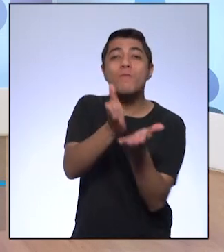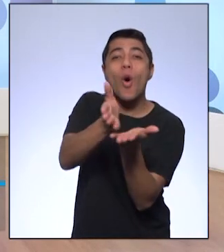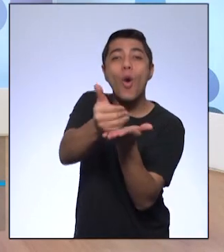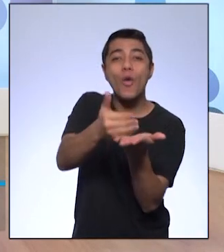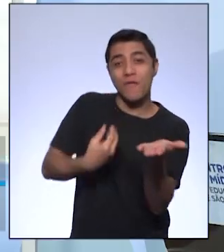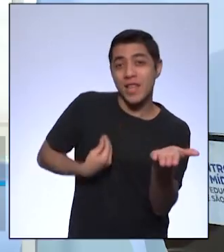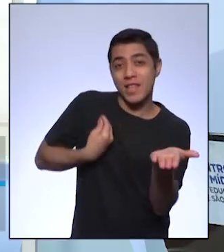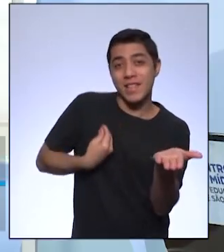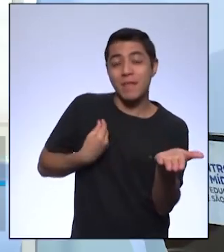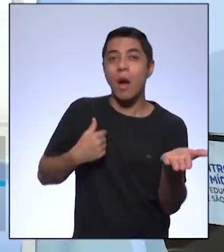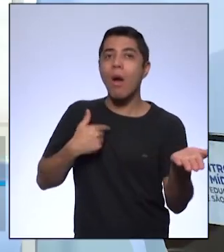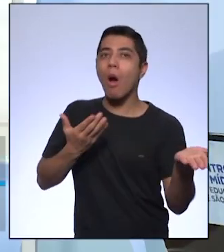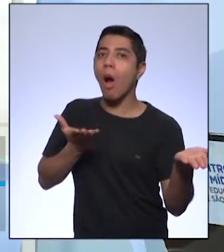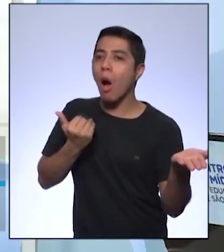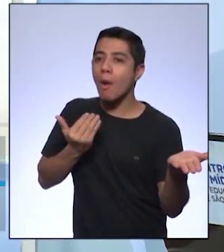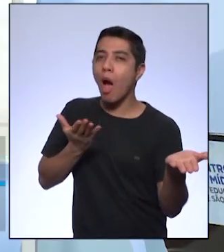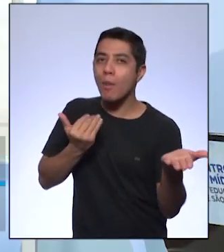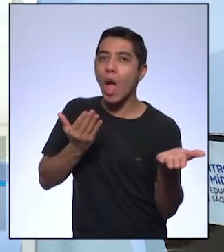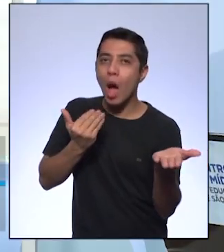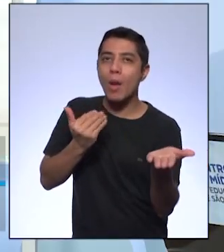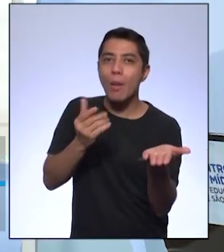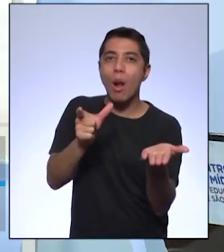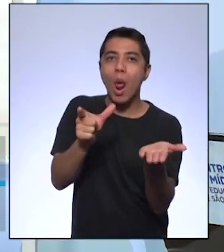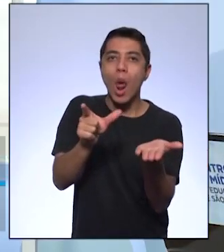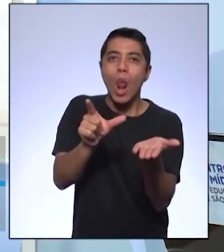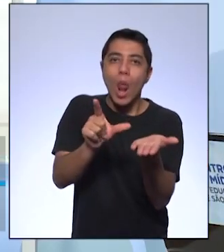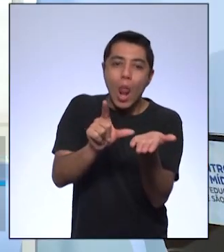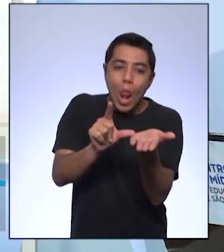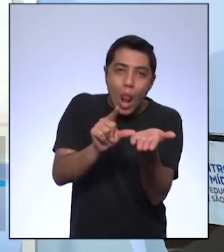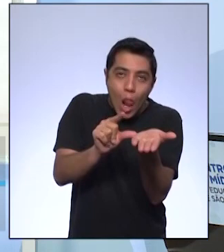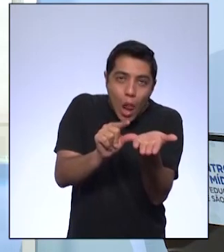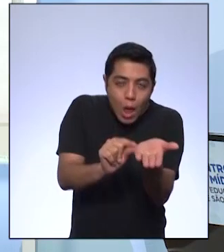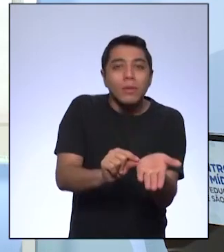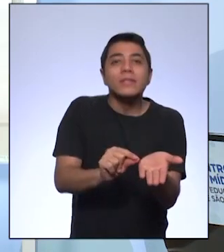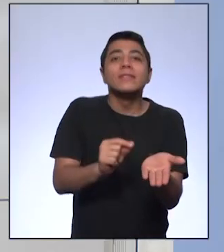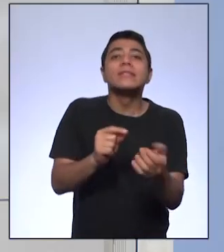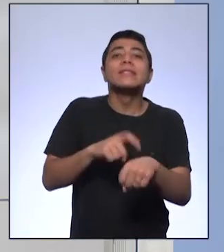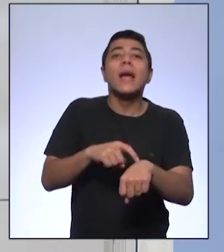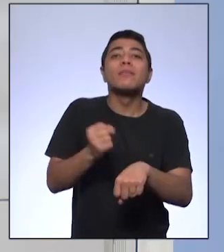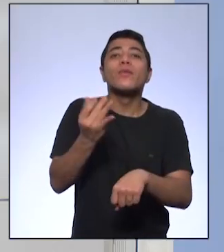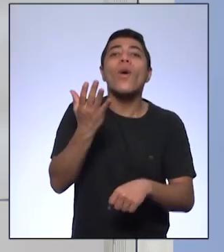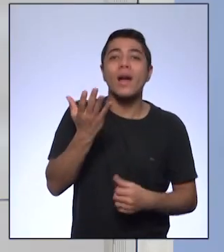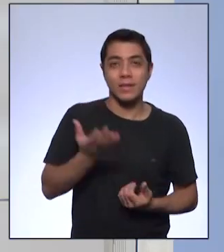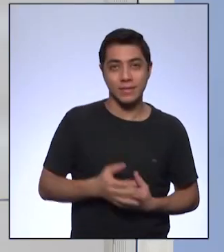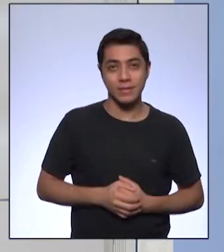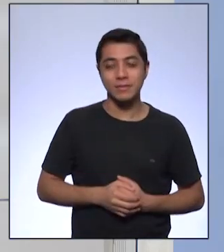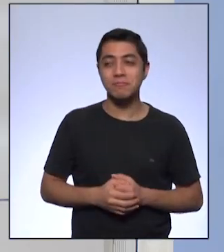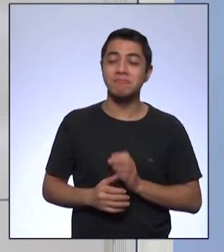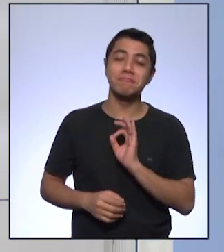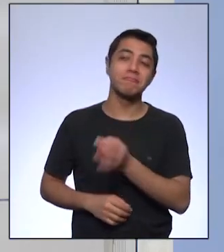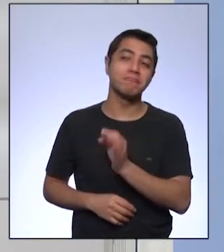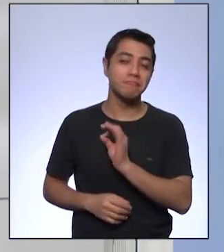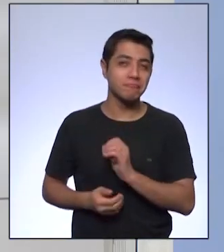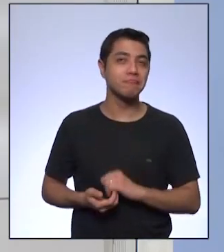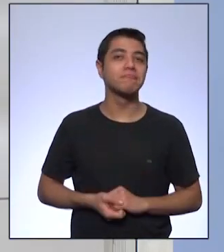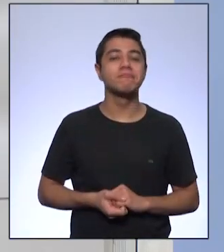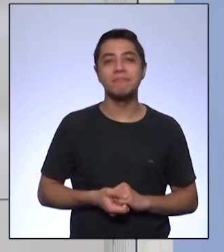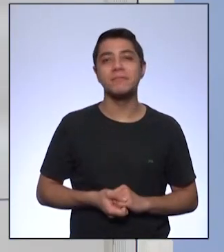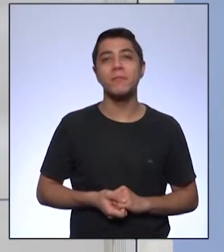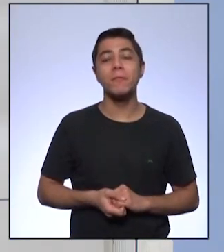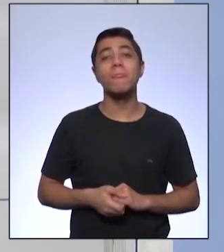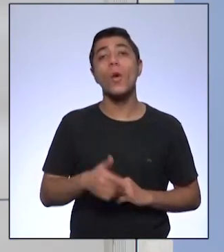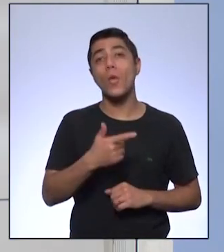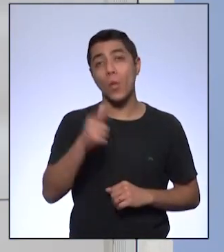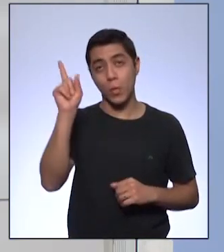Boa, boa. Próxima. A viagem de carro. A viagem de carro. Existe uma relação de dependência